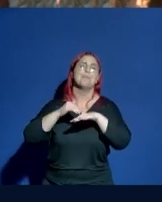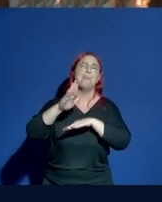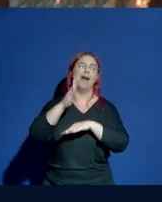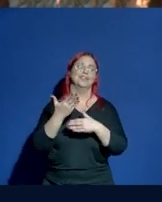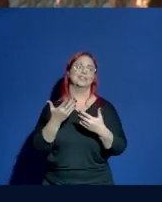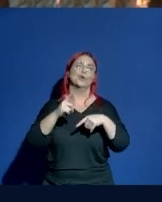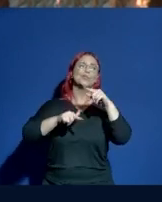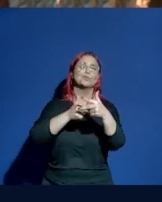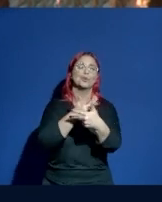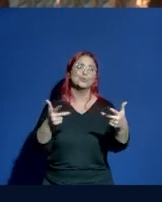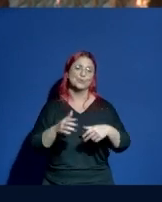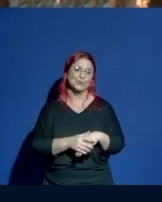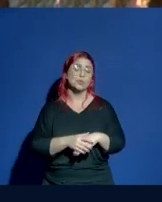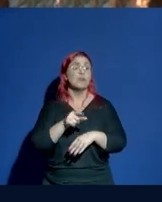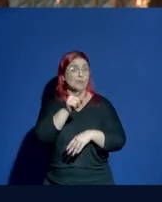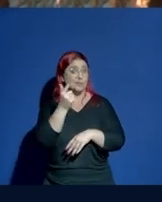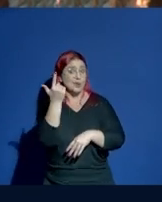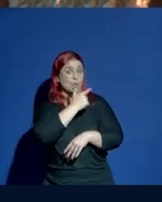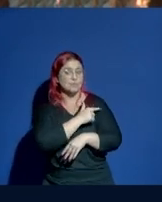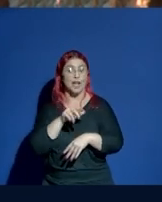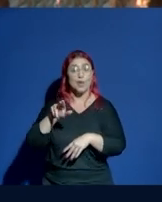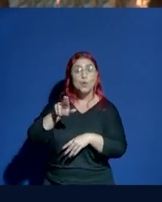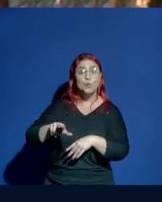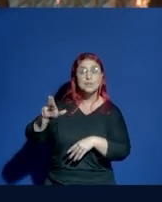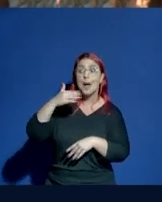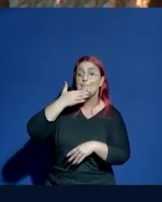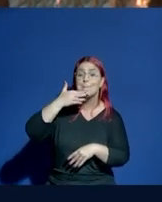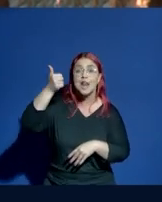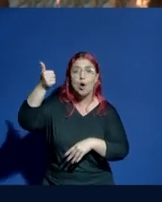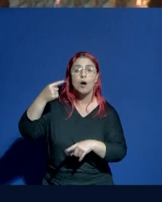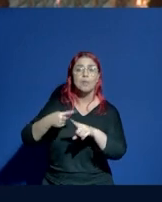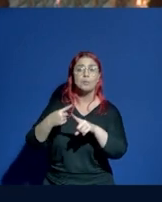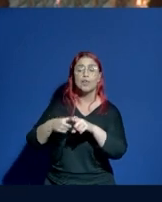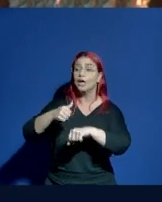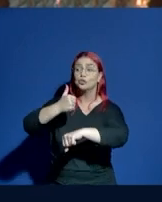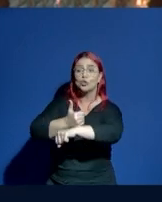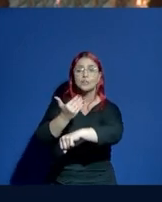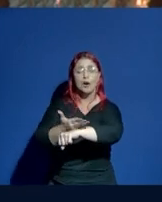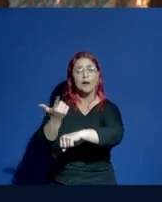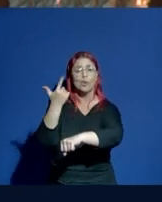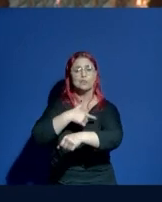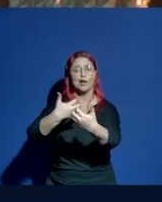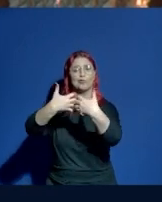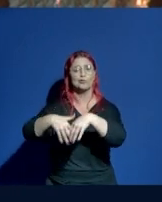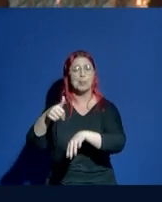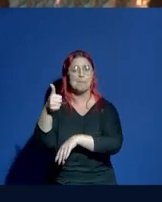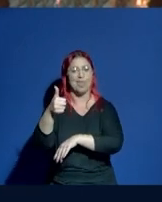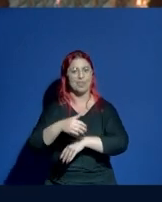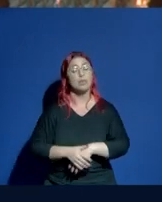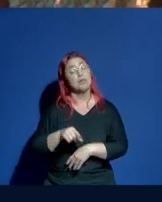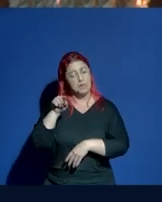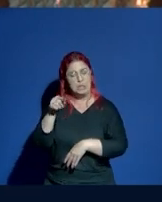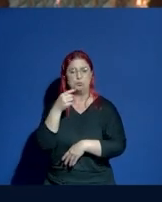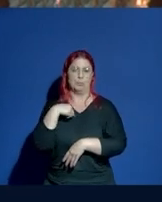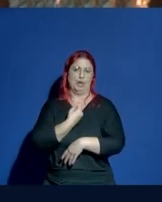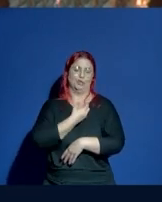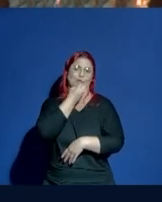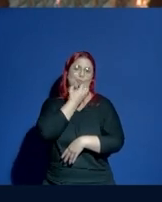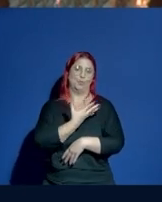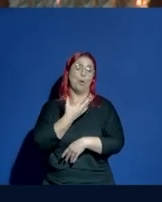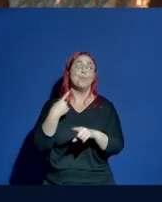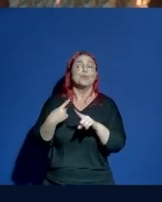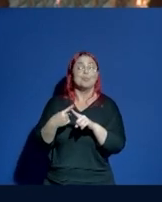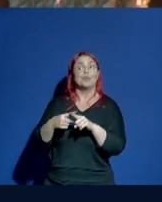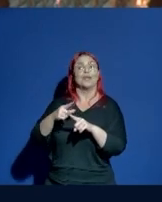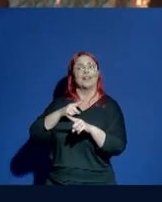você consegue ter um uso muito maior dos equipamentos Porque eles estão 100% do tempo funcionando e isso pro nosso negócio é muito importante porque as